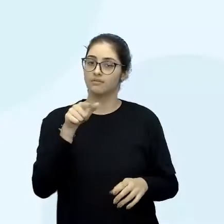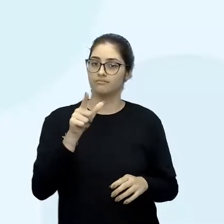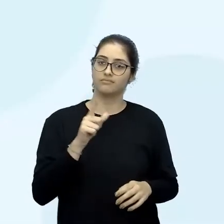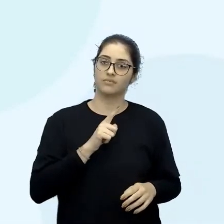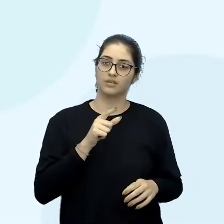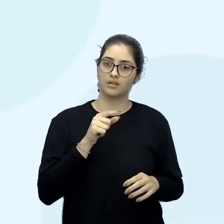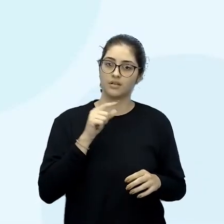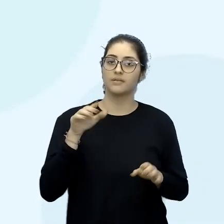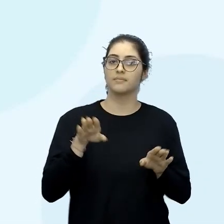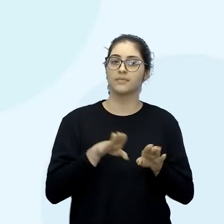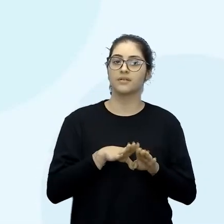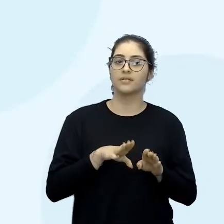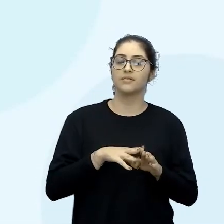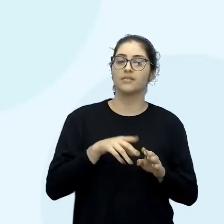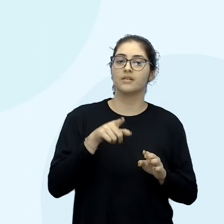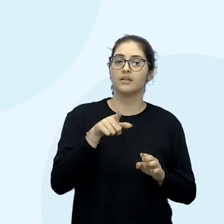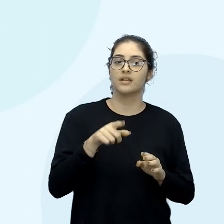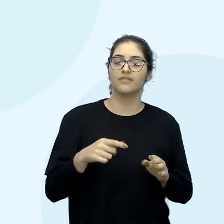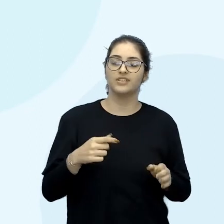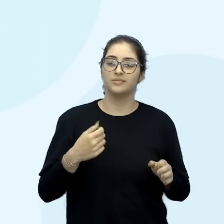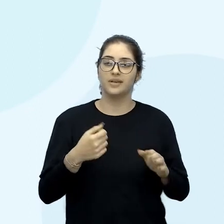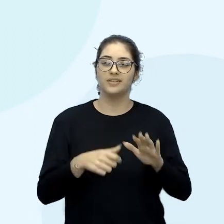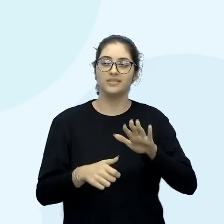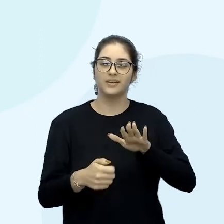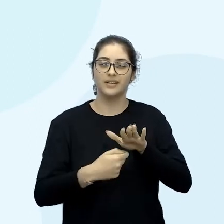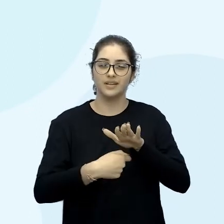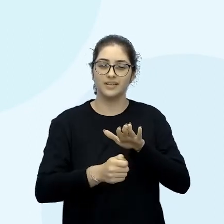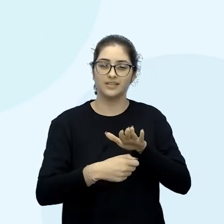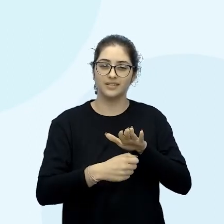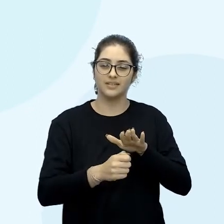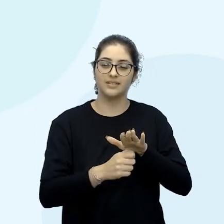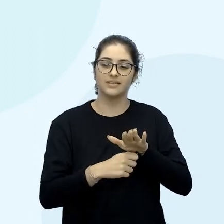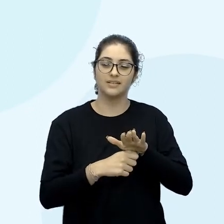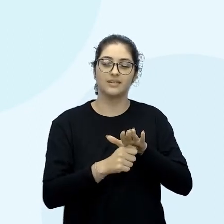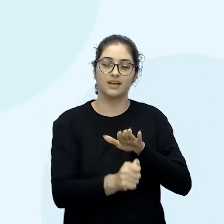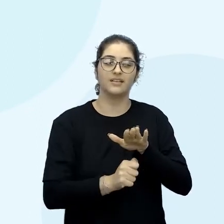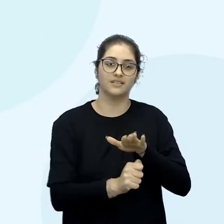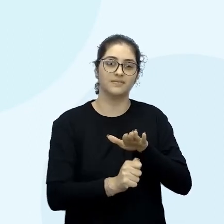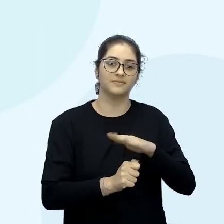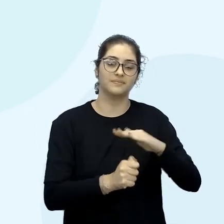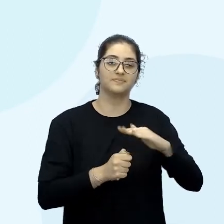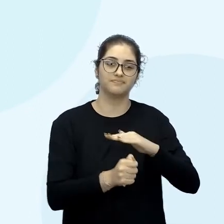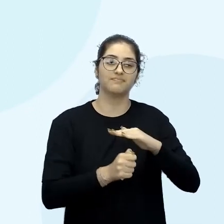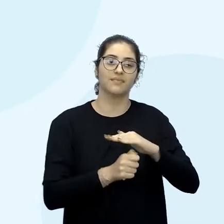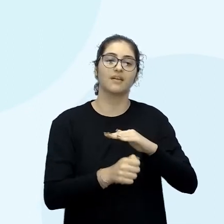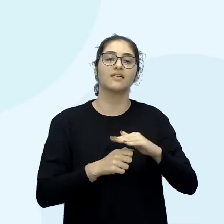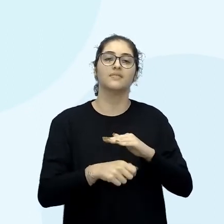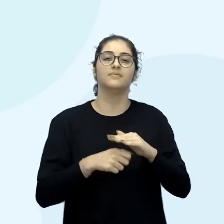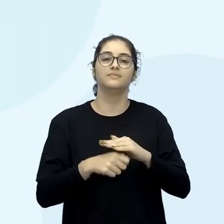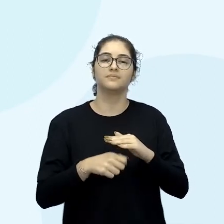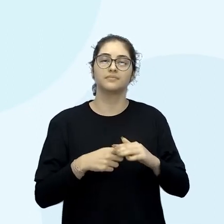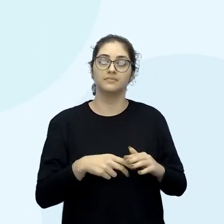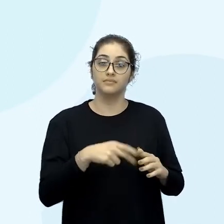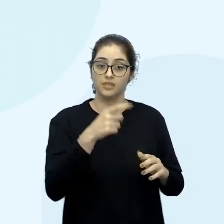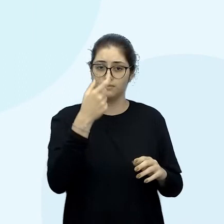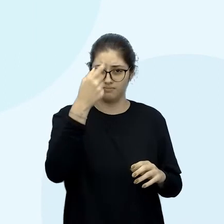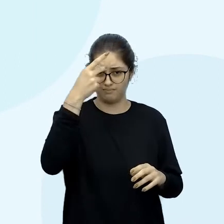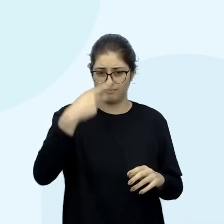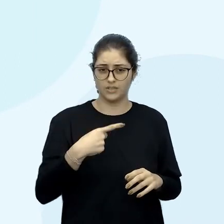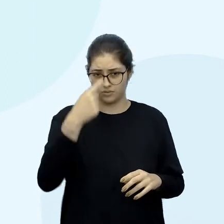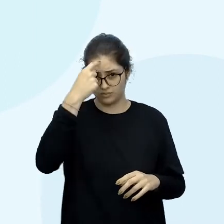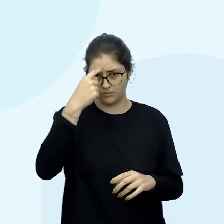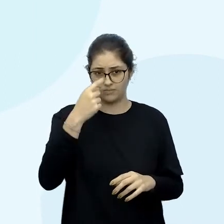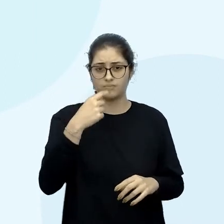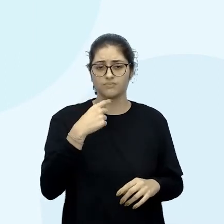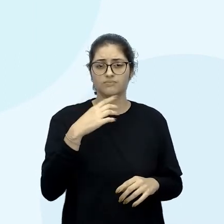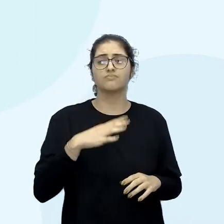investimento pessoal, que é com o nosso cérebro, com o que a gente aprende. O que eu preciso para concretizar esse